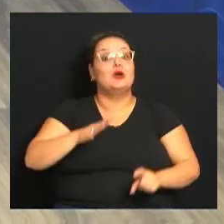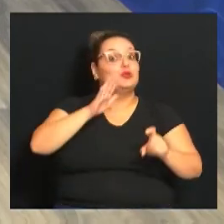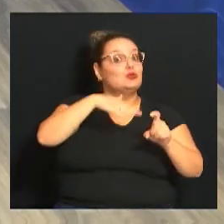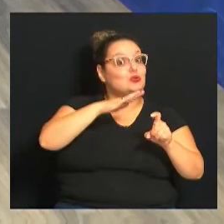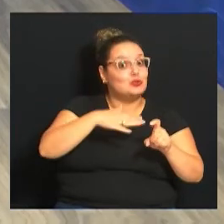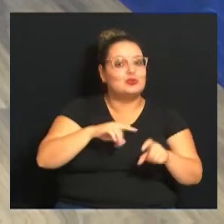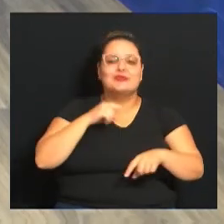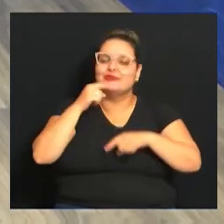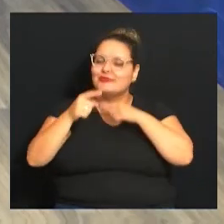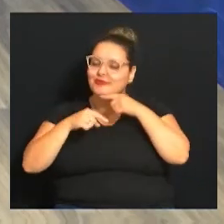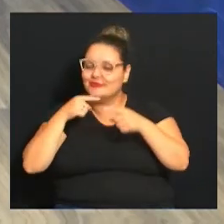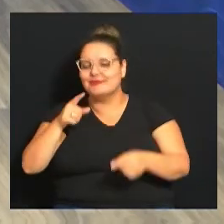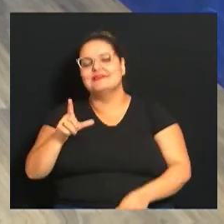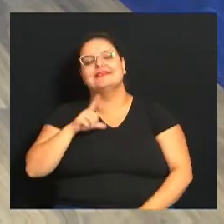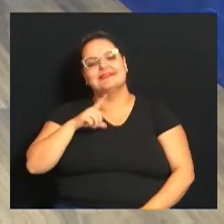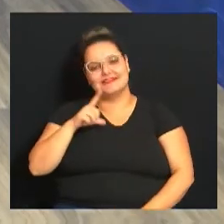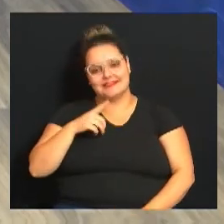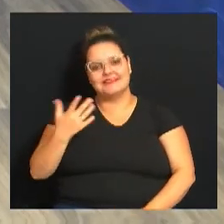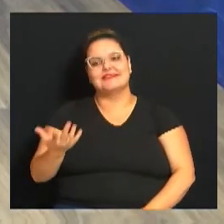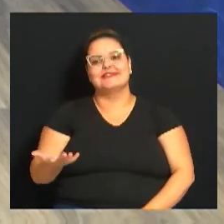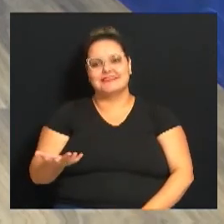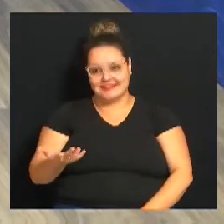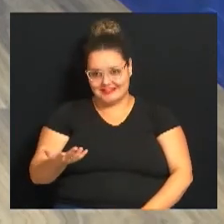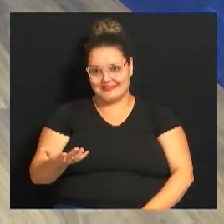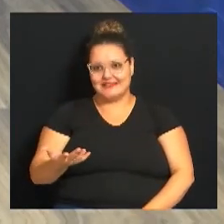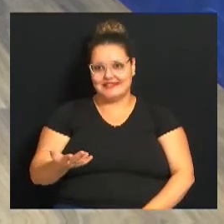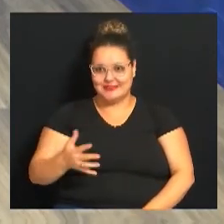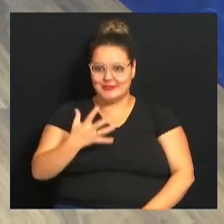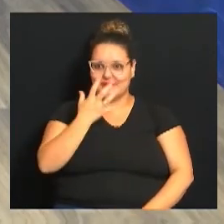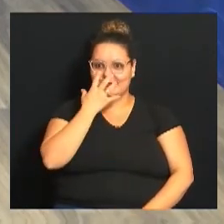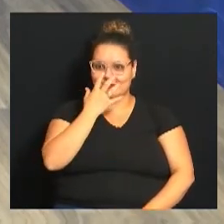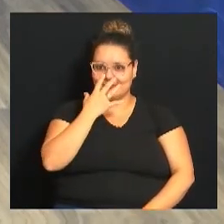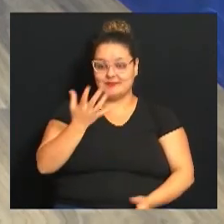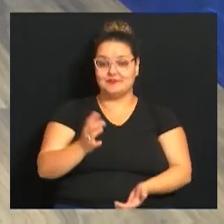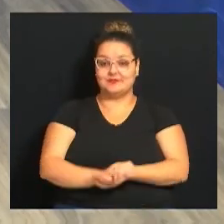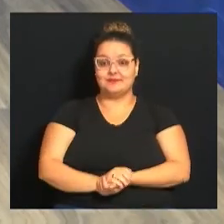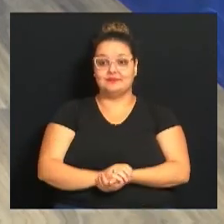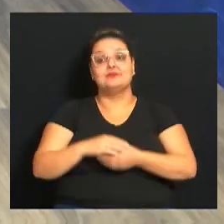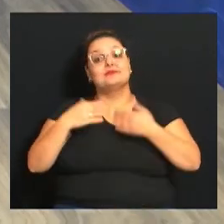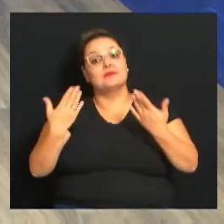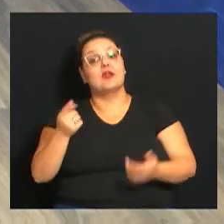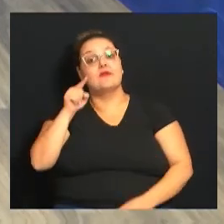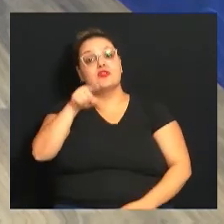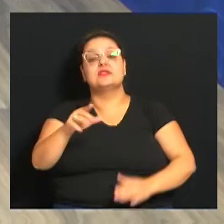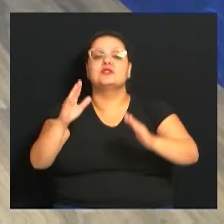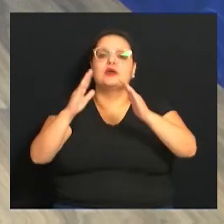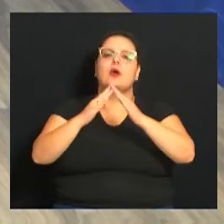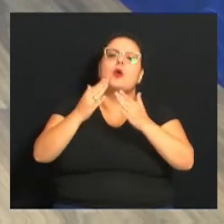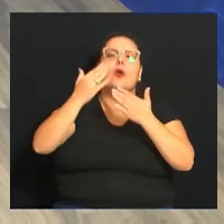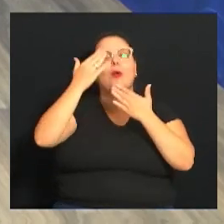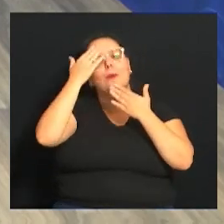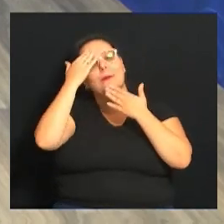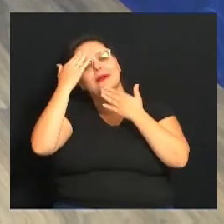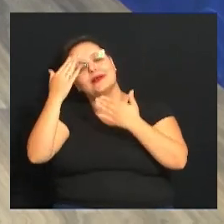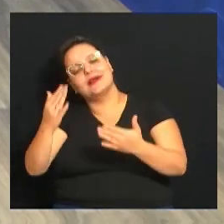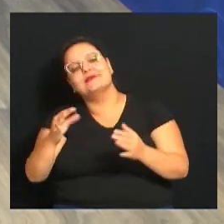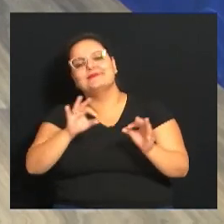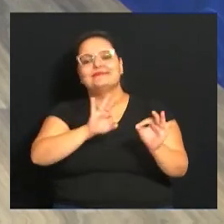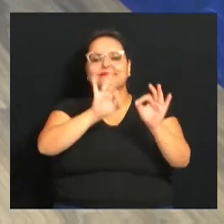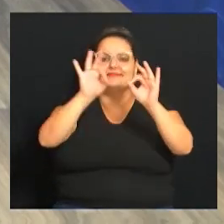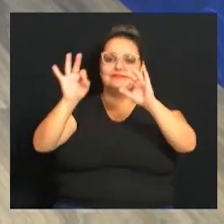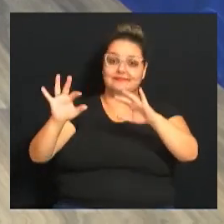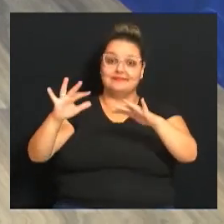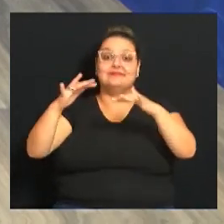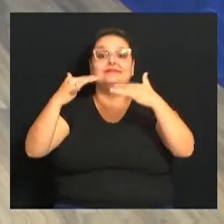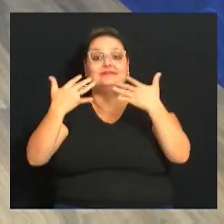dúvidas que nós temos aí sobre os cães. Bom, a você aí de casa, muito obrigado pela sua companhia, pela sua